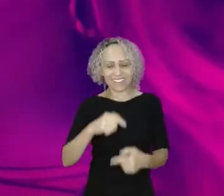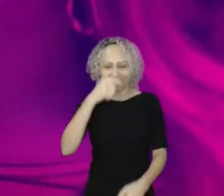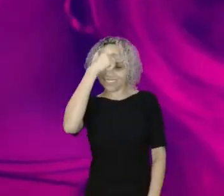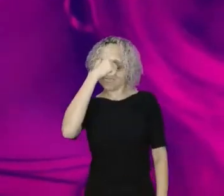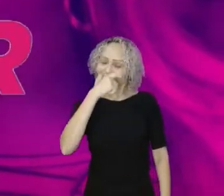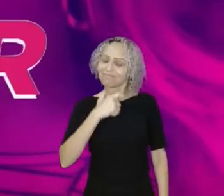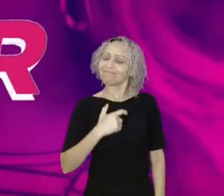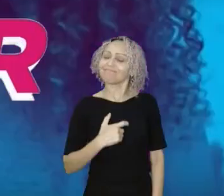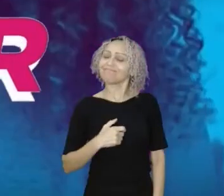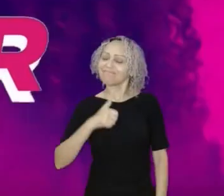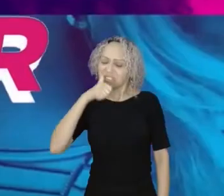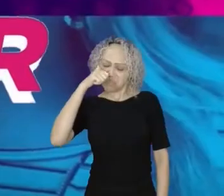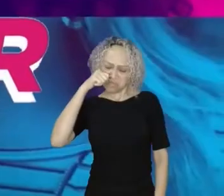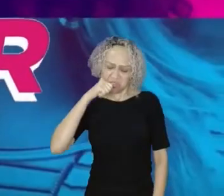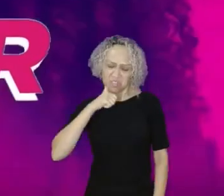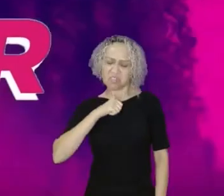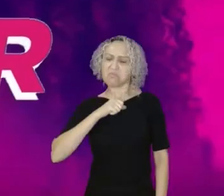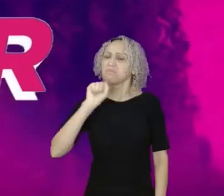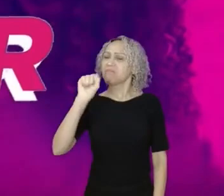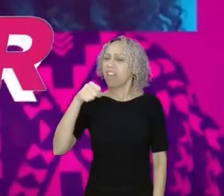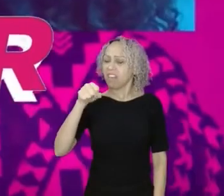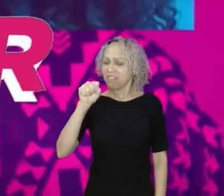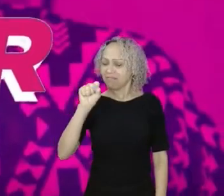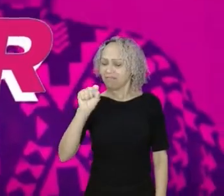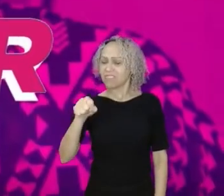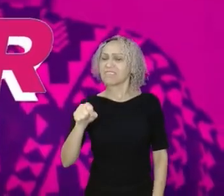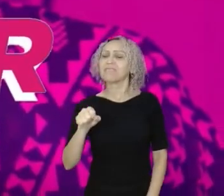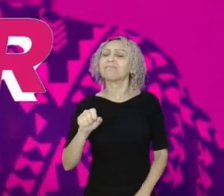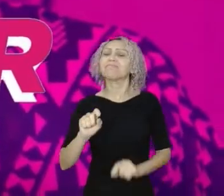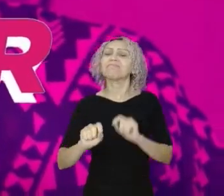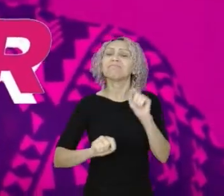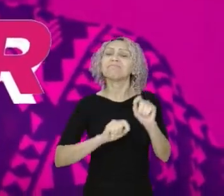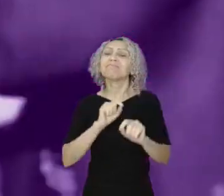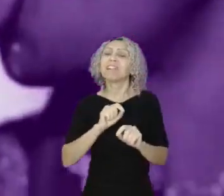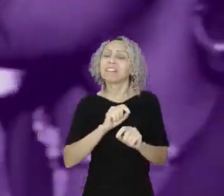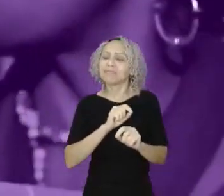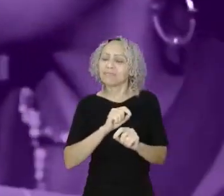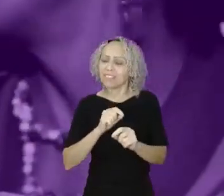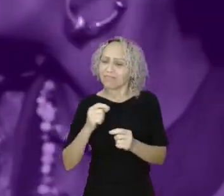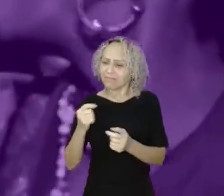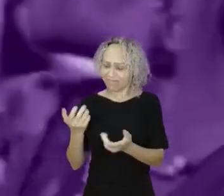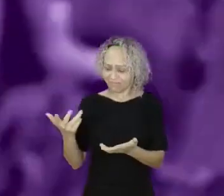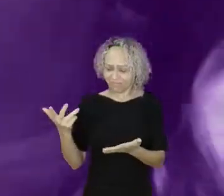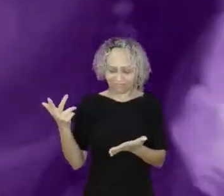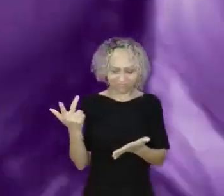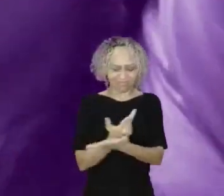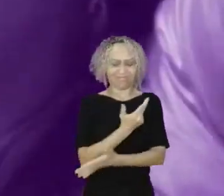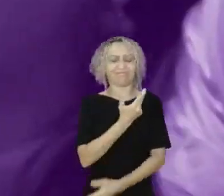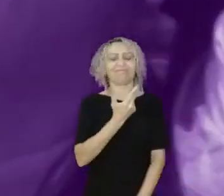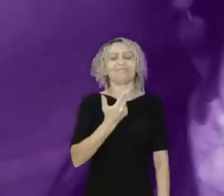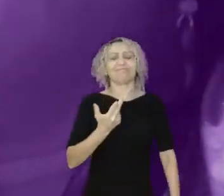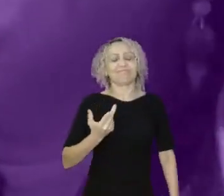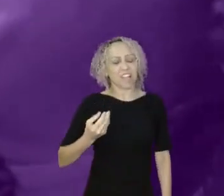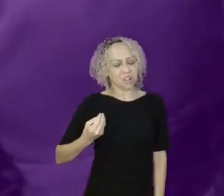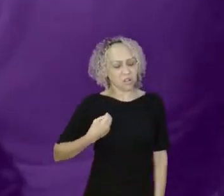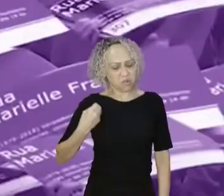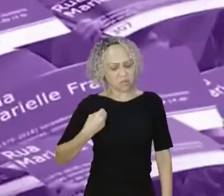Porque eu sou mulher pra fazer